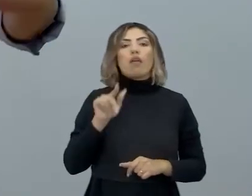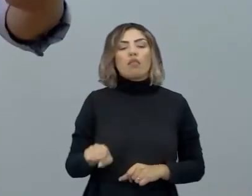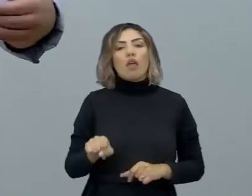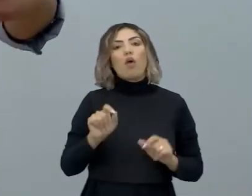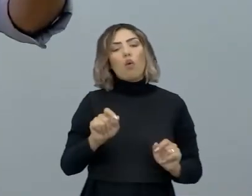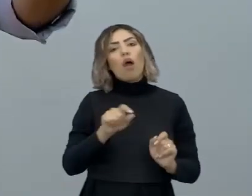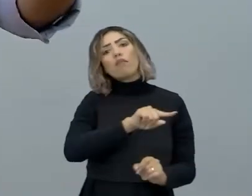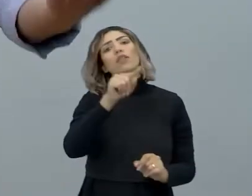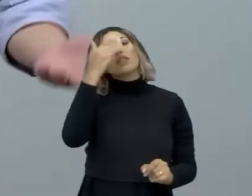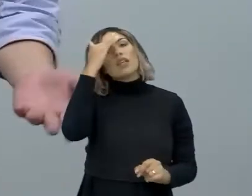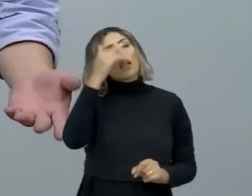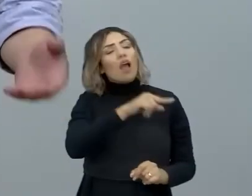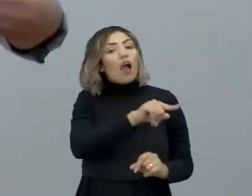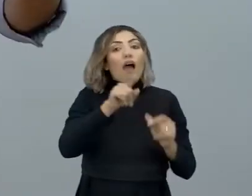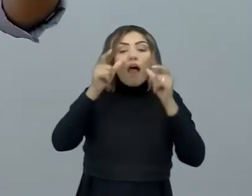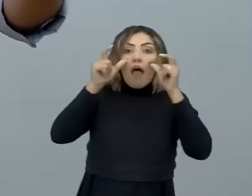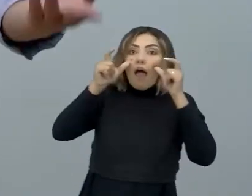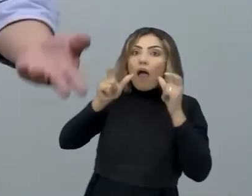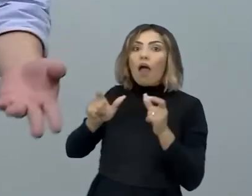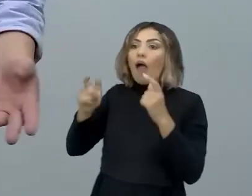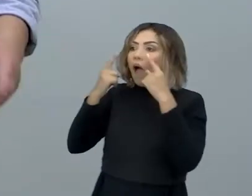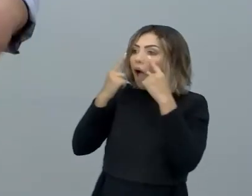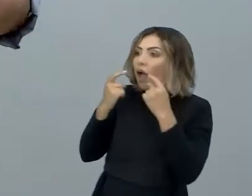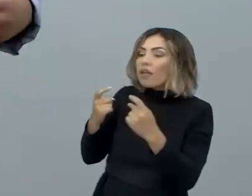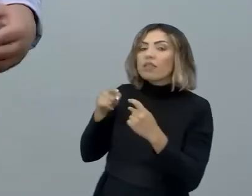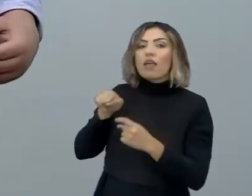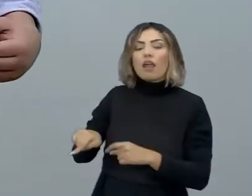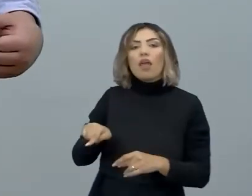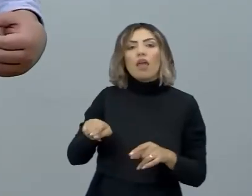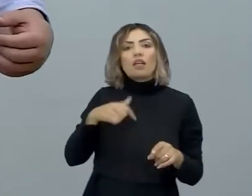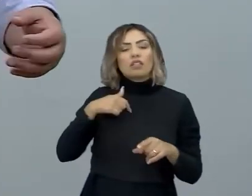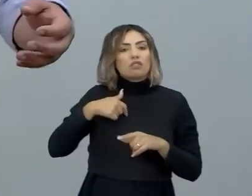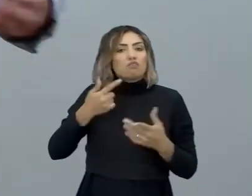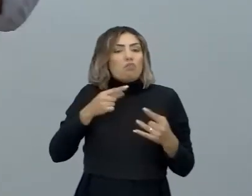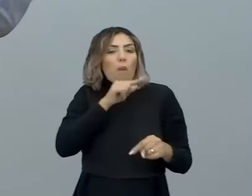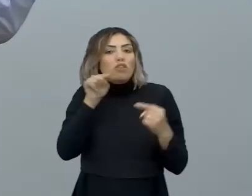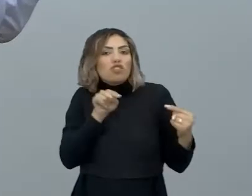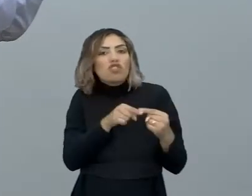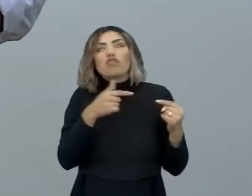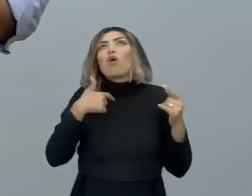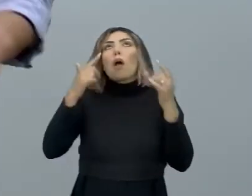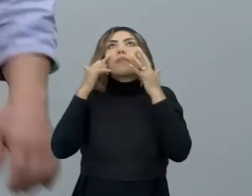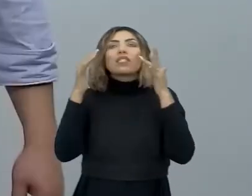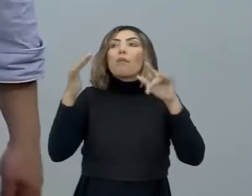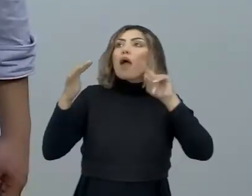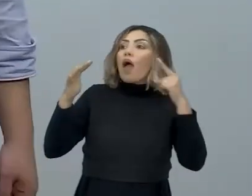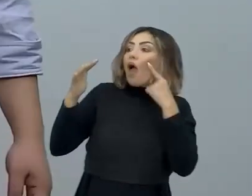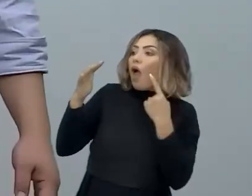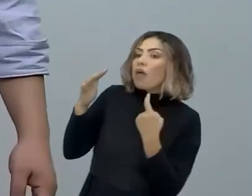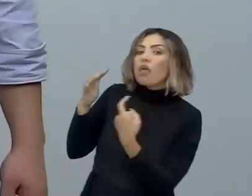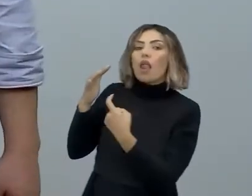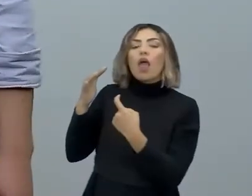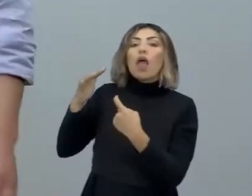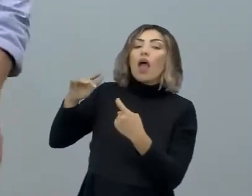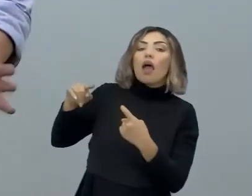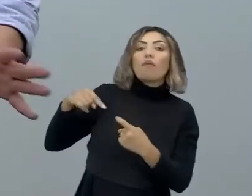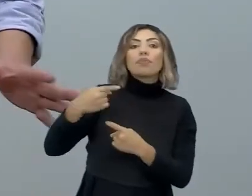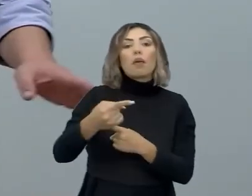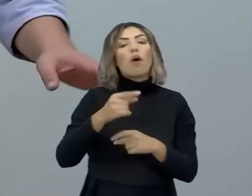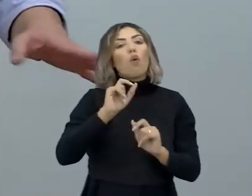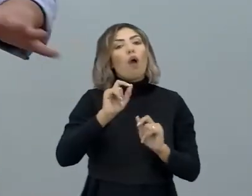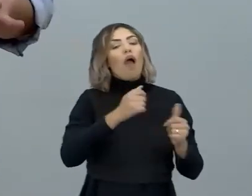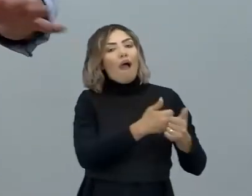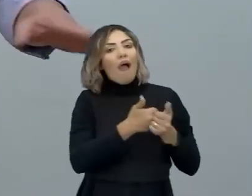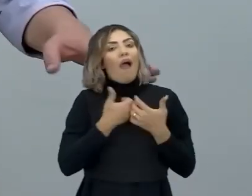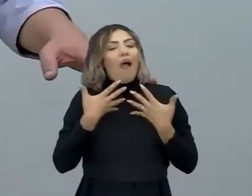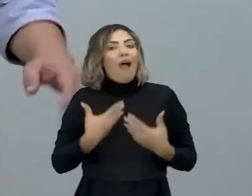encontrar pessoas que se interessaram pelo seu pensamento, pelo seu objetivo, do seu projeto, para depois eles correrem atrás de vocês